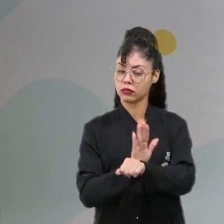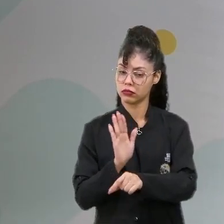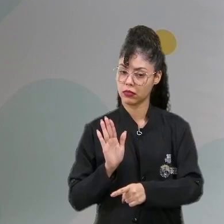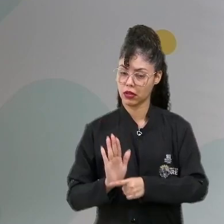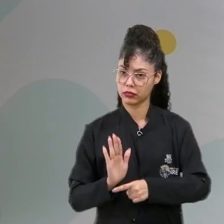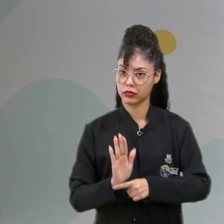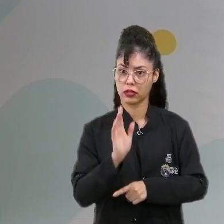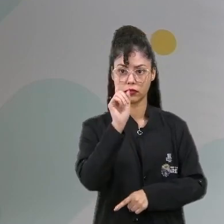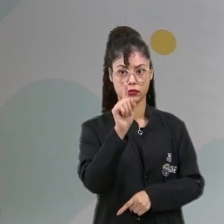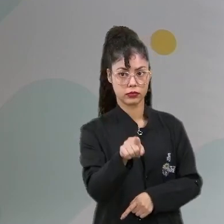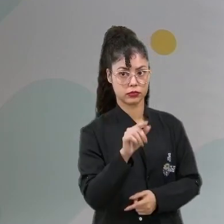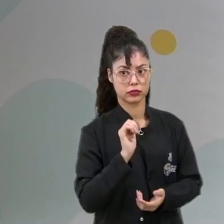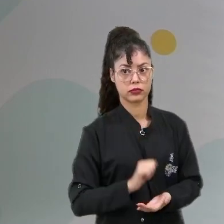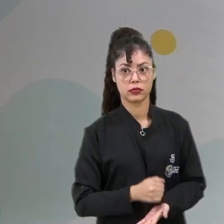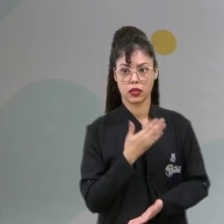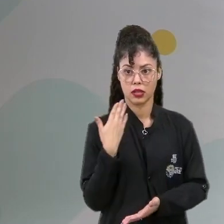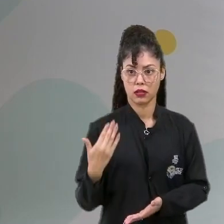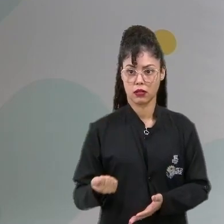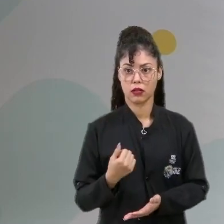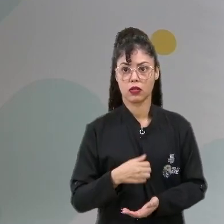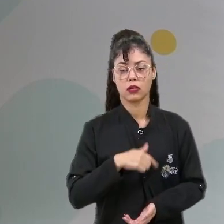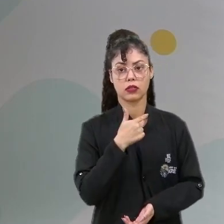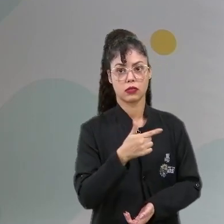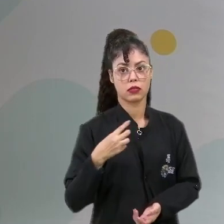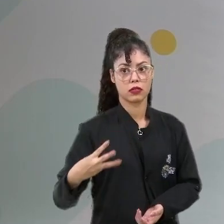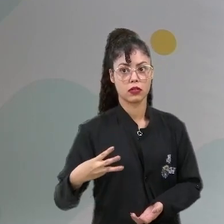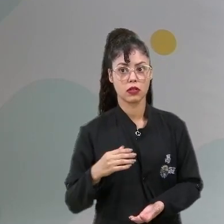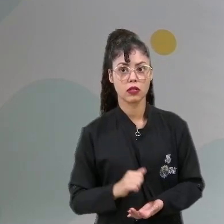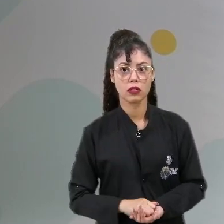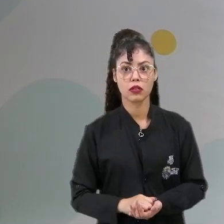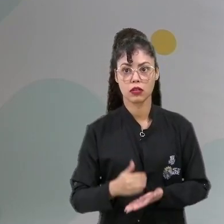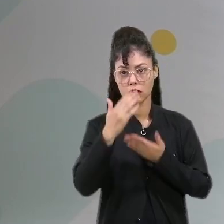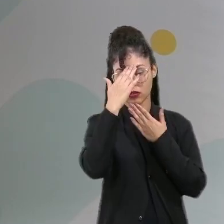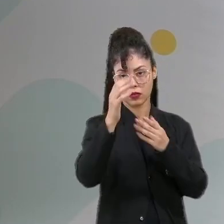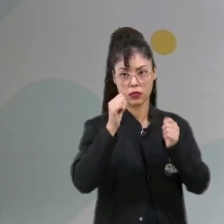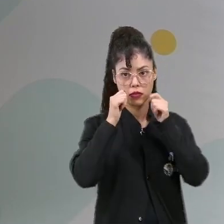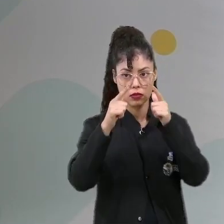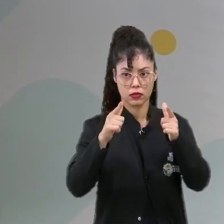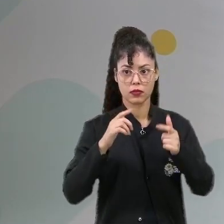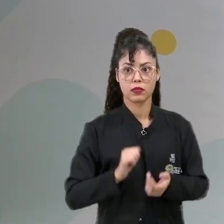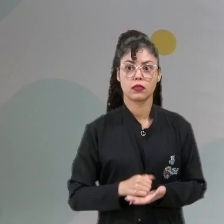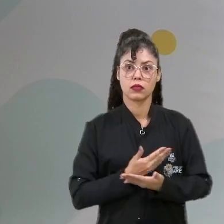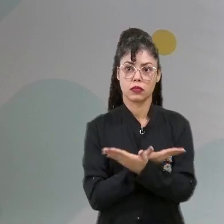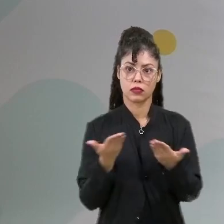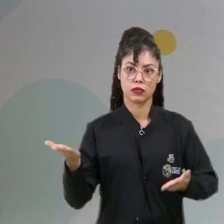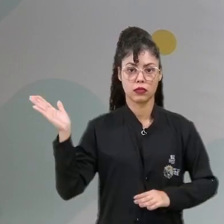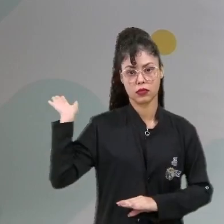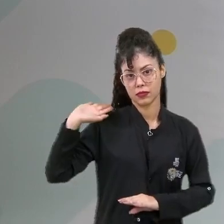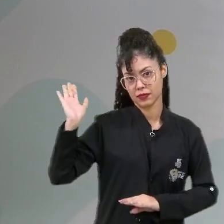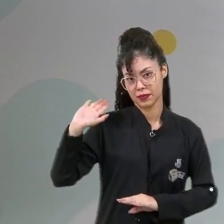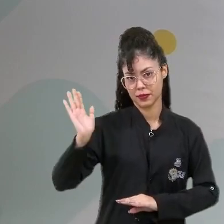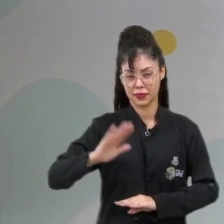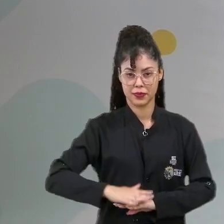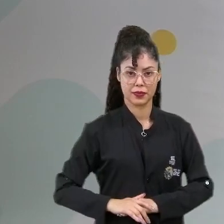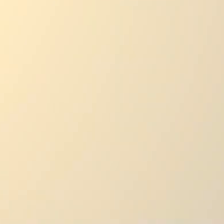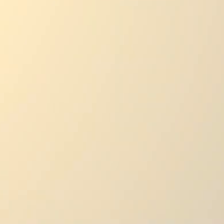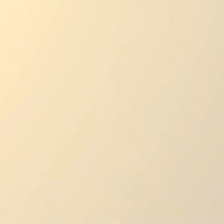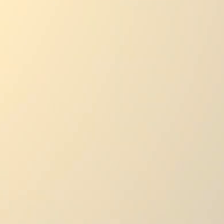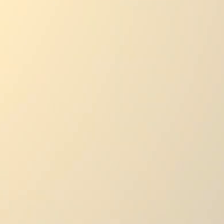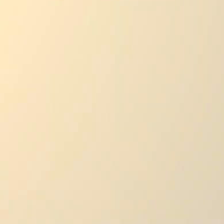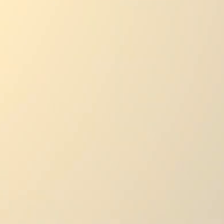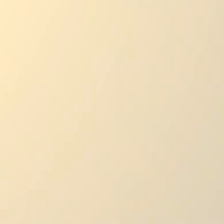auxiliar nessas competências de número 2 e 3. Obrigada pela participação de todos e até a próxima.